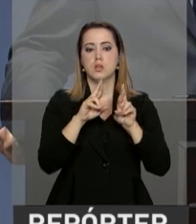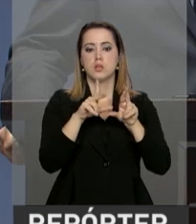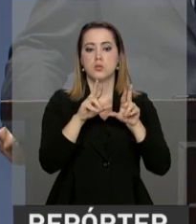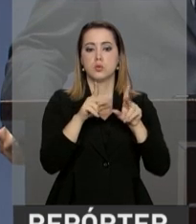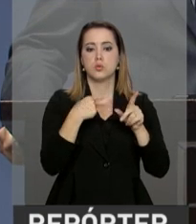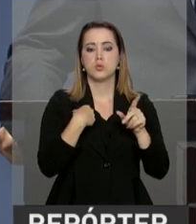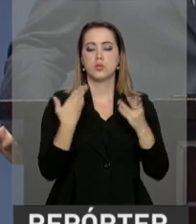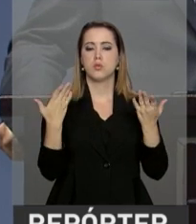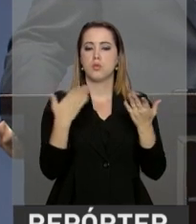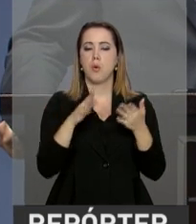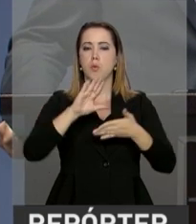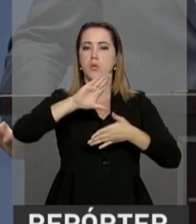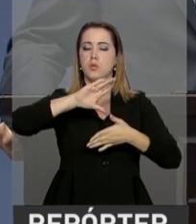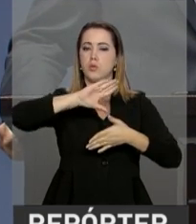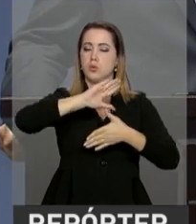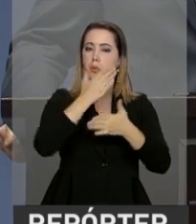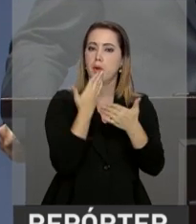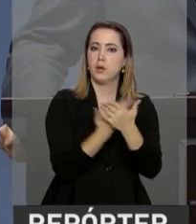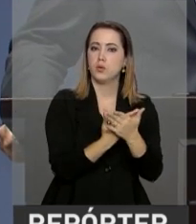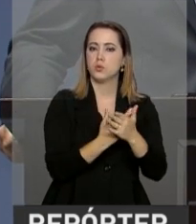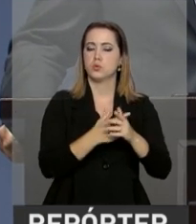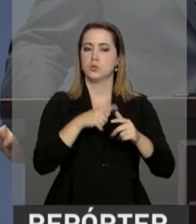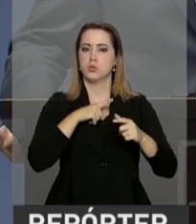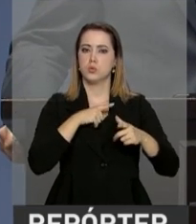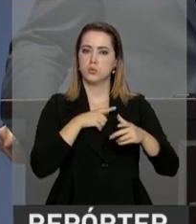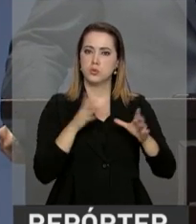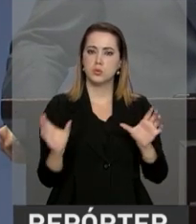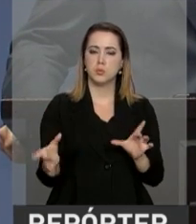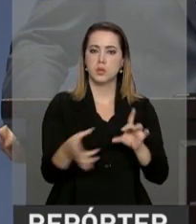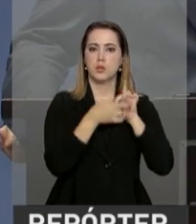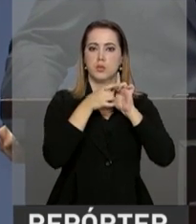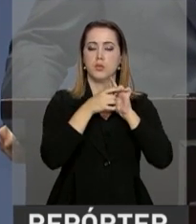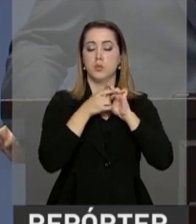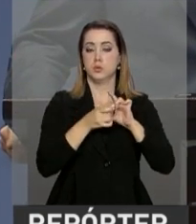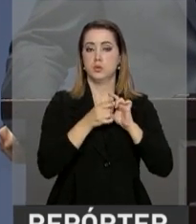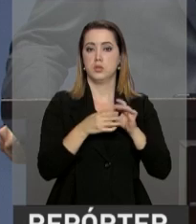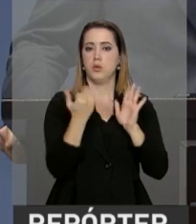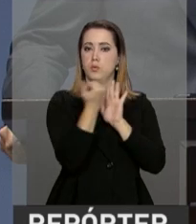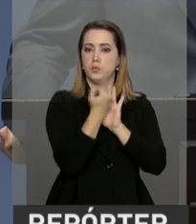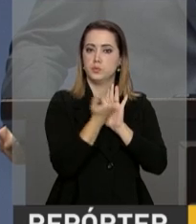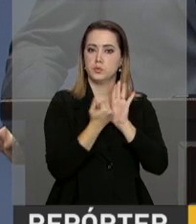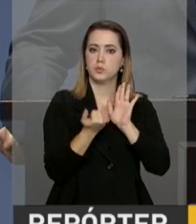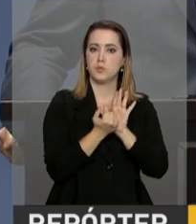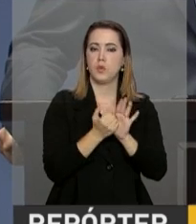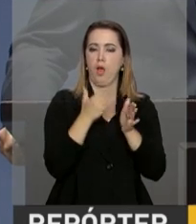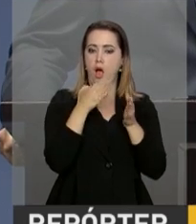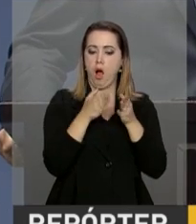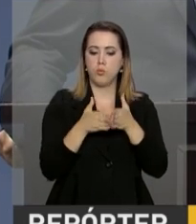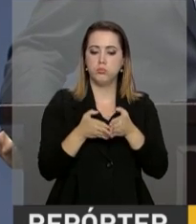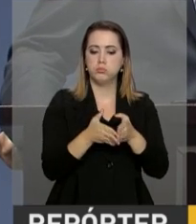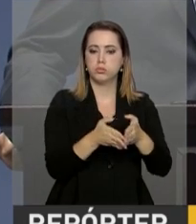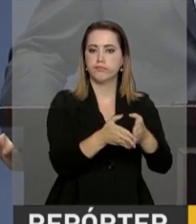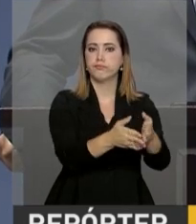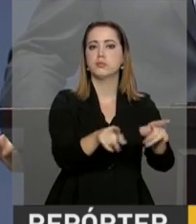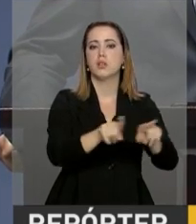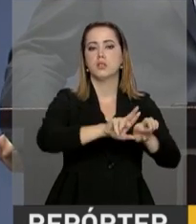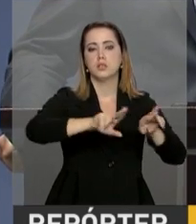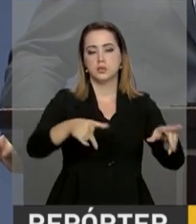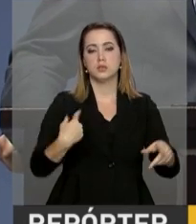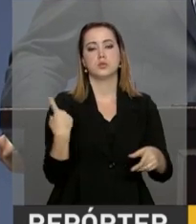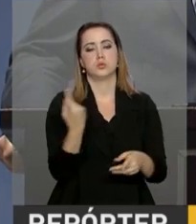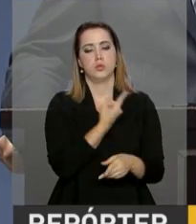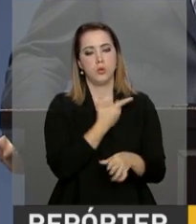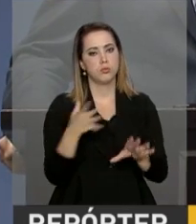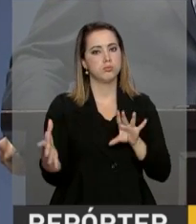até posturas e projetos, como é o caso da hidrovia, que devemos fazer de maneira também